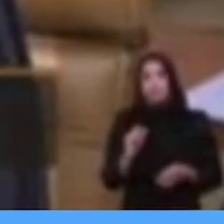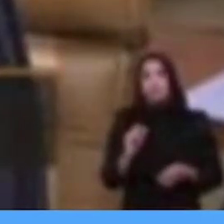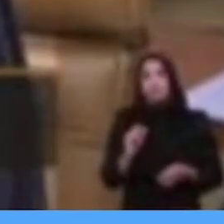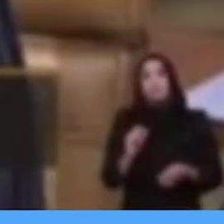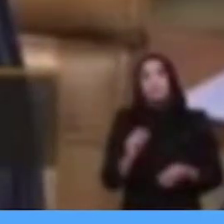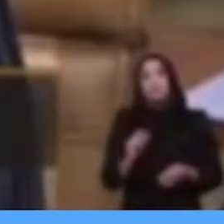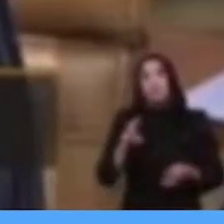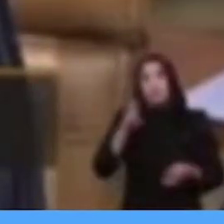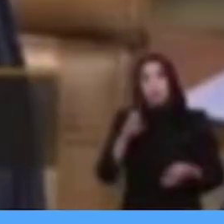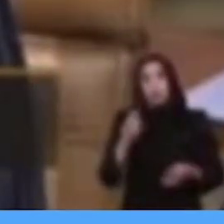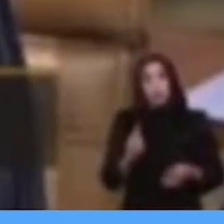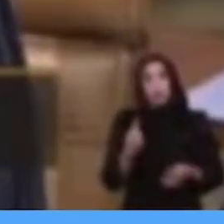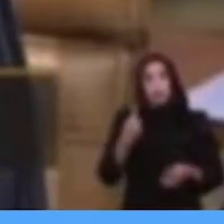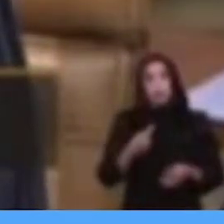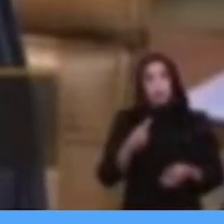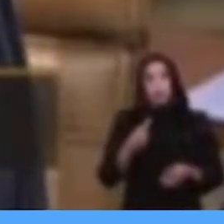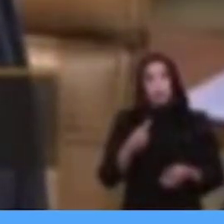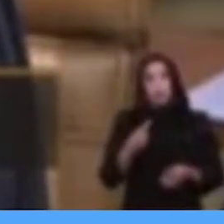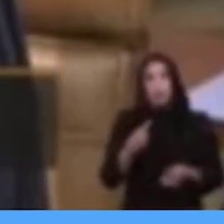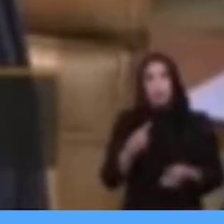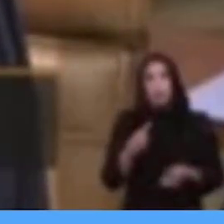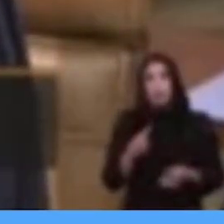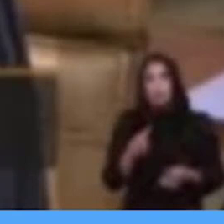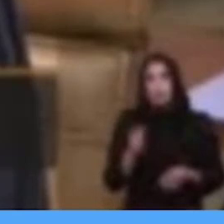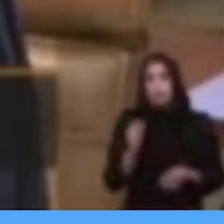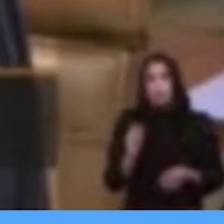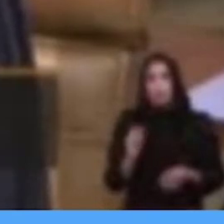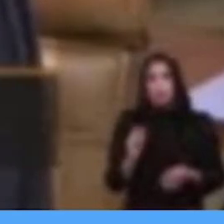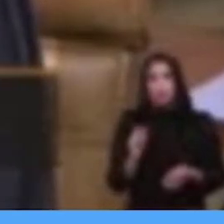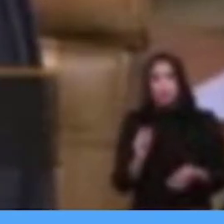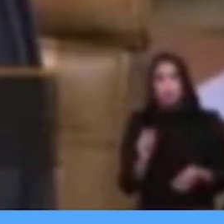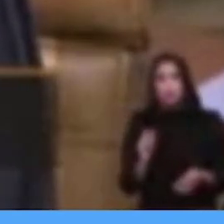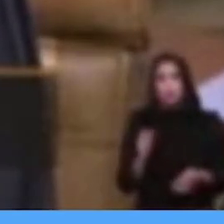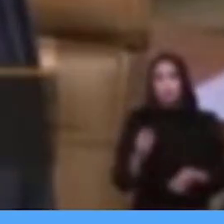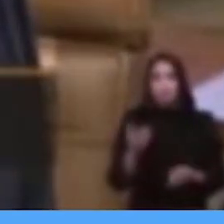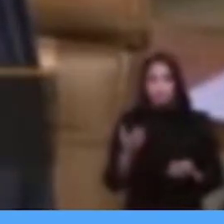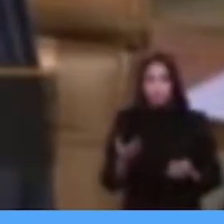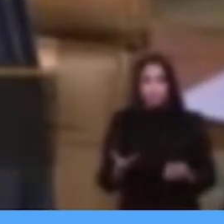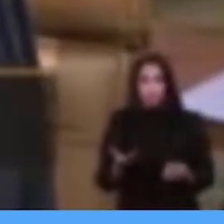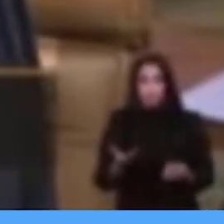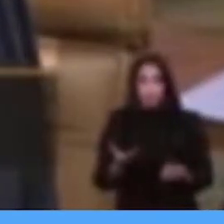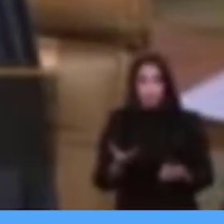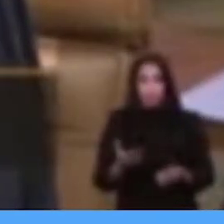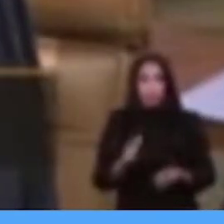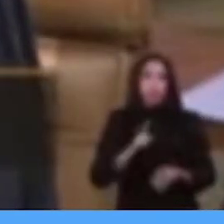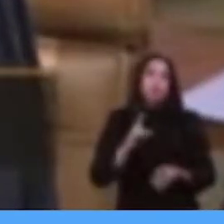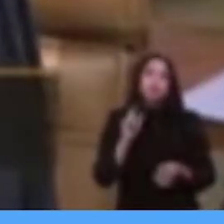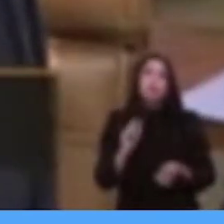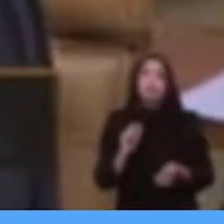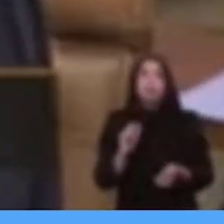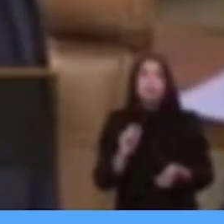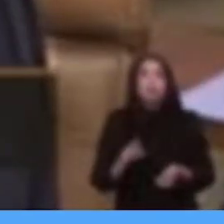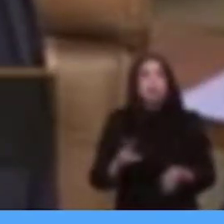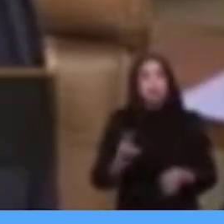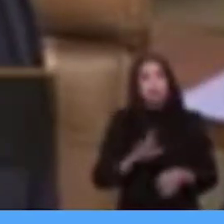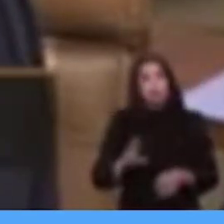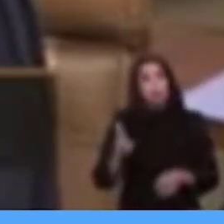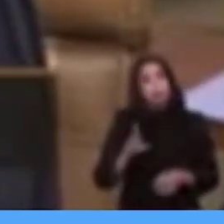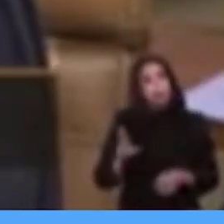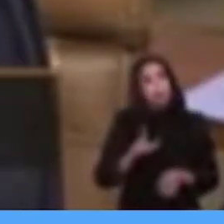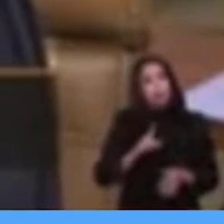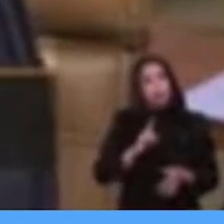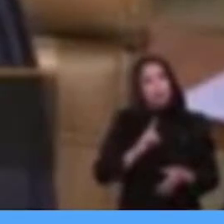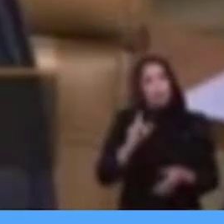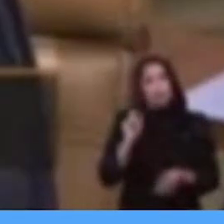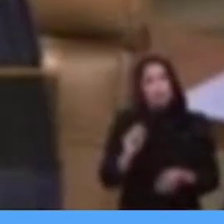ter 51 gramas. Se tiver 32, é considerado usuário, só que no interior